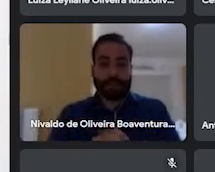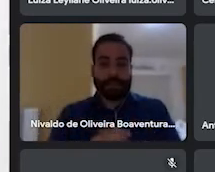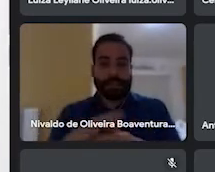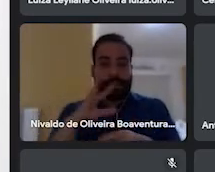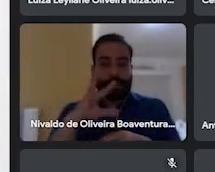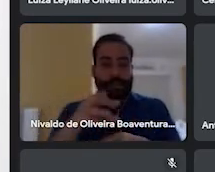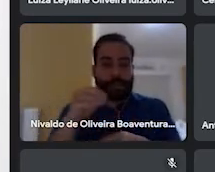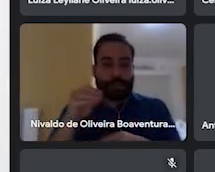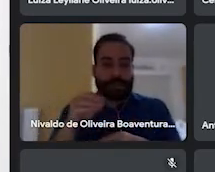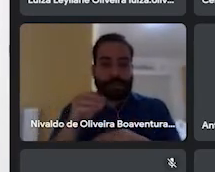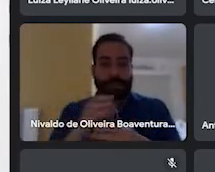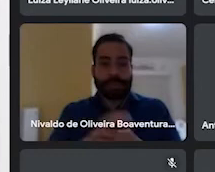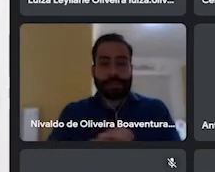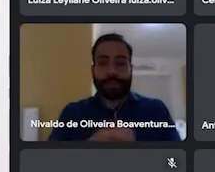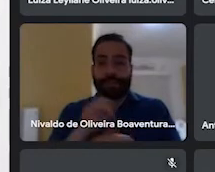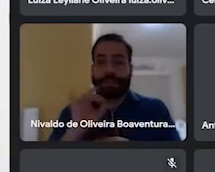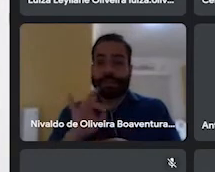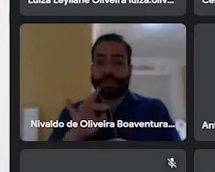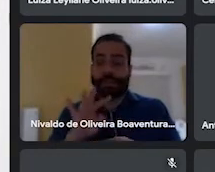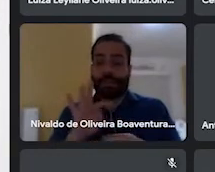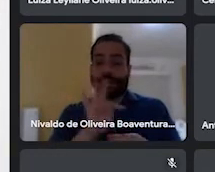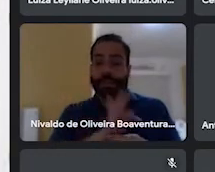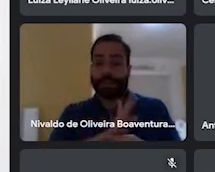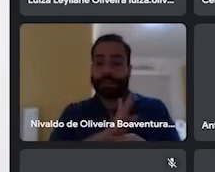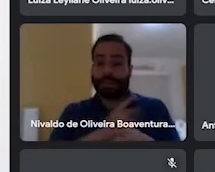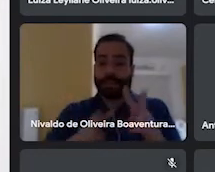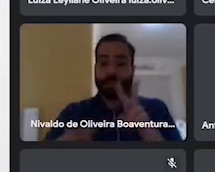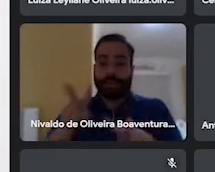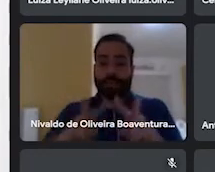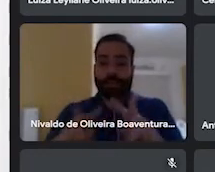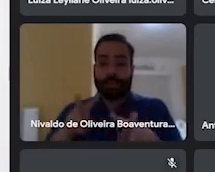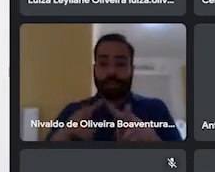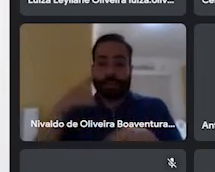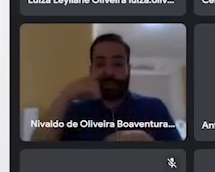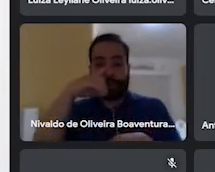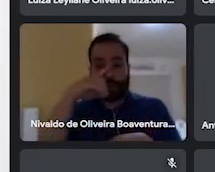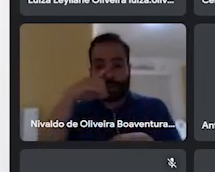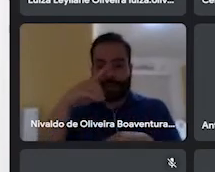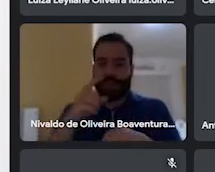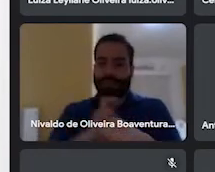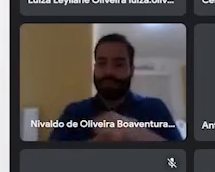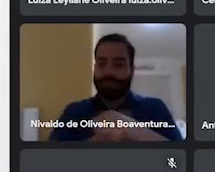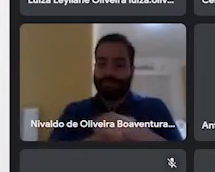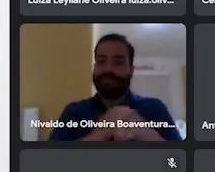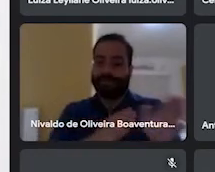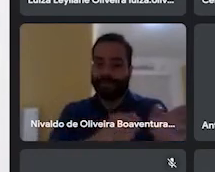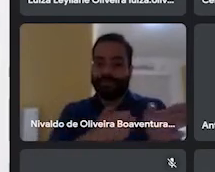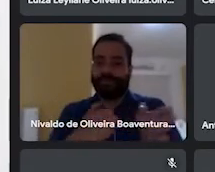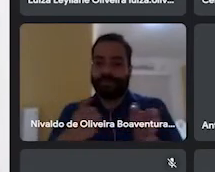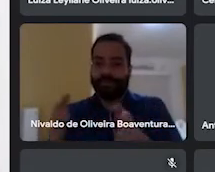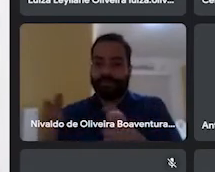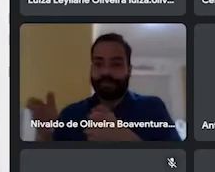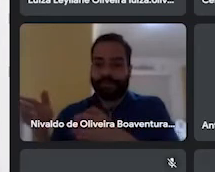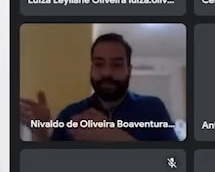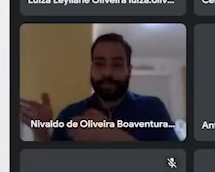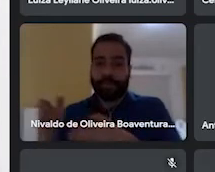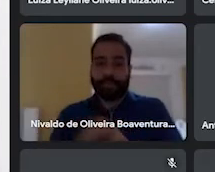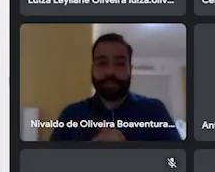as técnicas de análise de risco, já toma um bom tempo ali para você